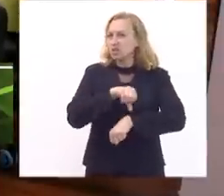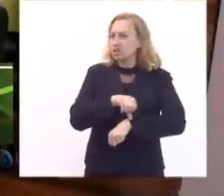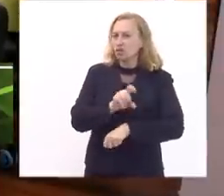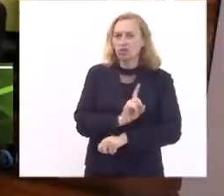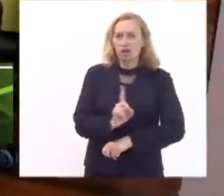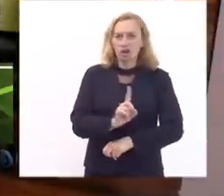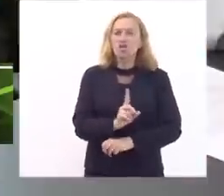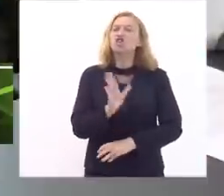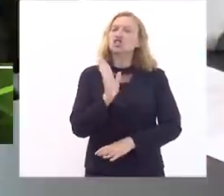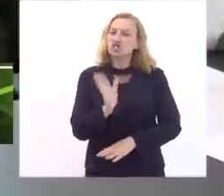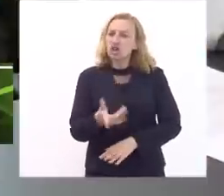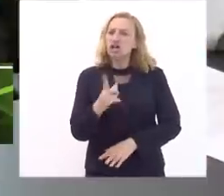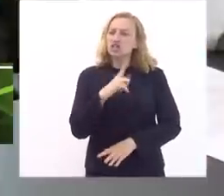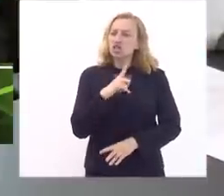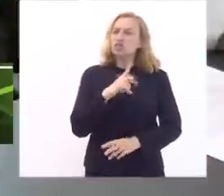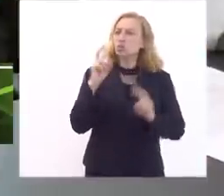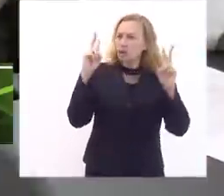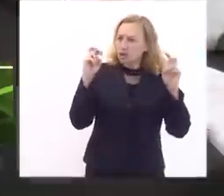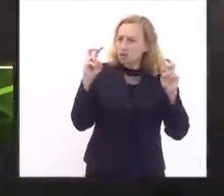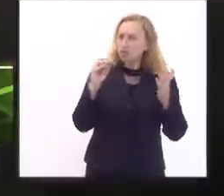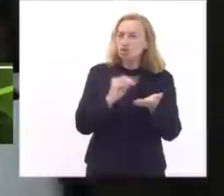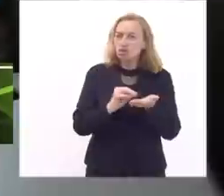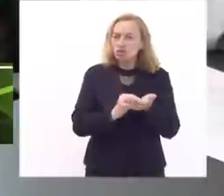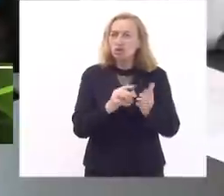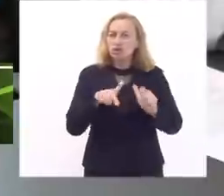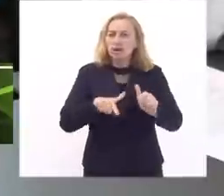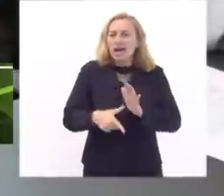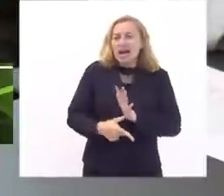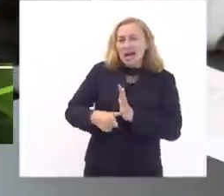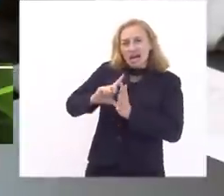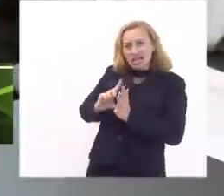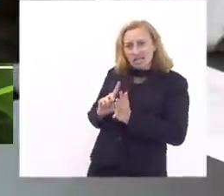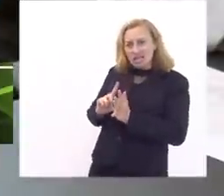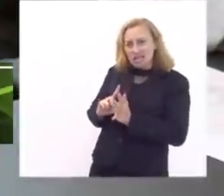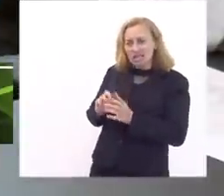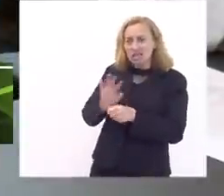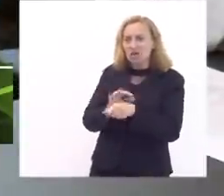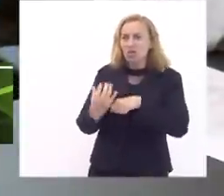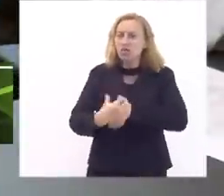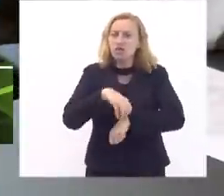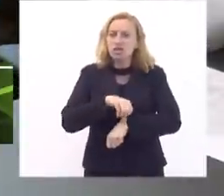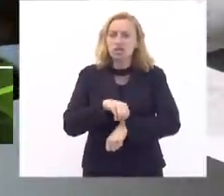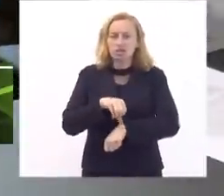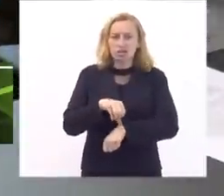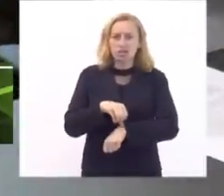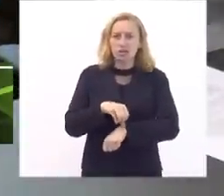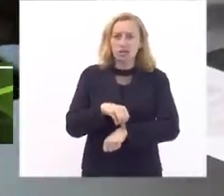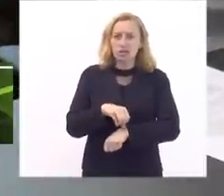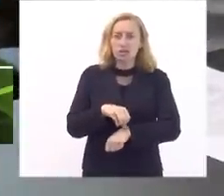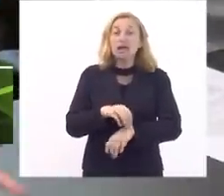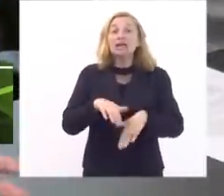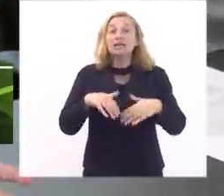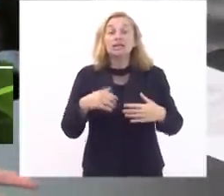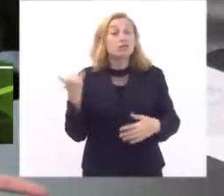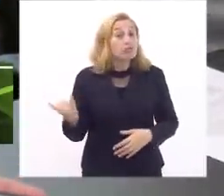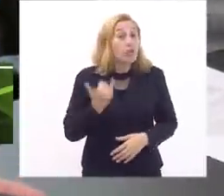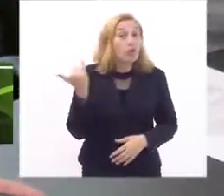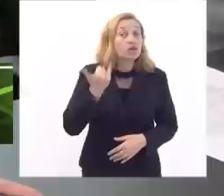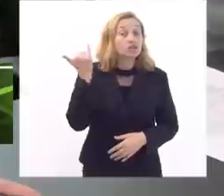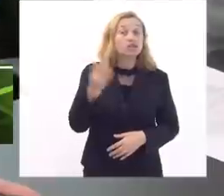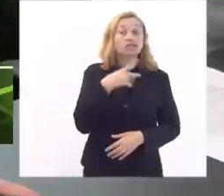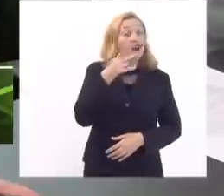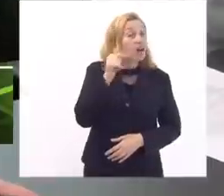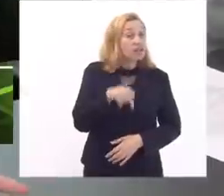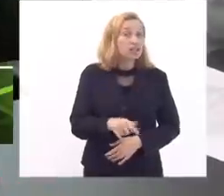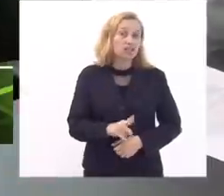A gente já tinha uma situação de desemprego antes mesmo da Covid-19. Então, é importante ser dito isso